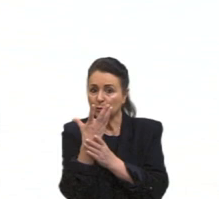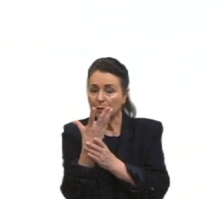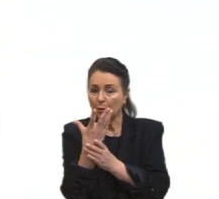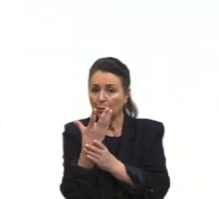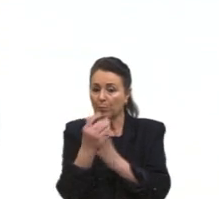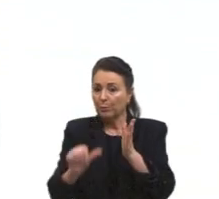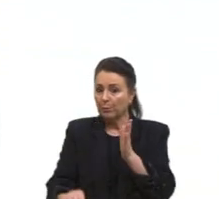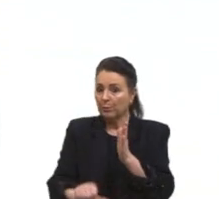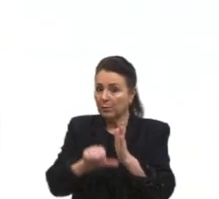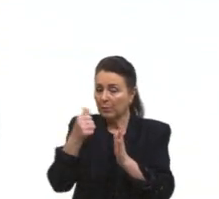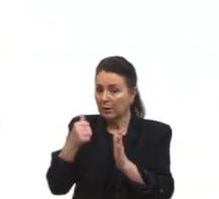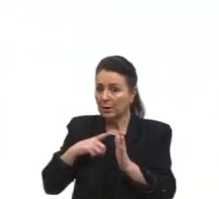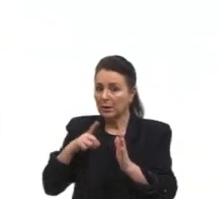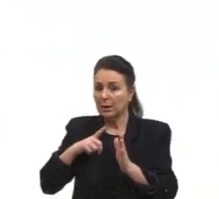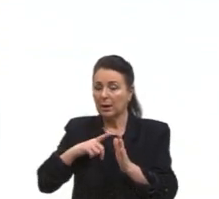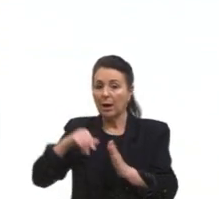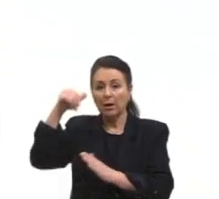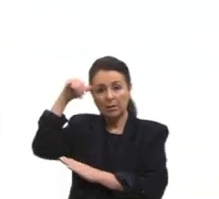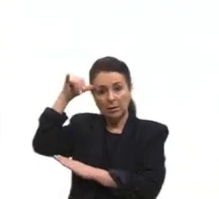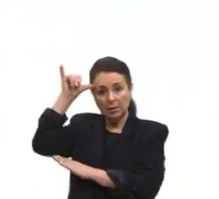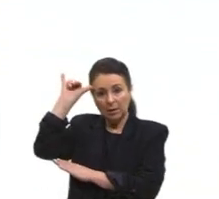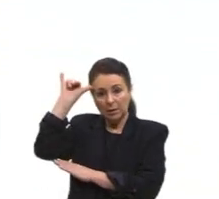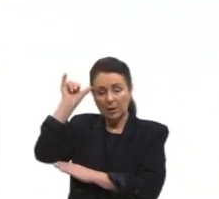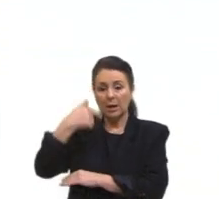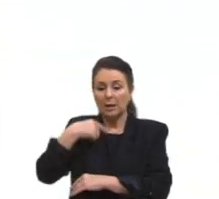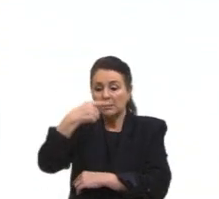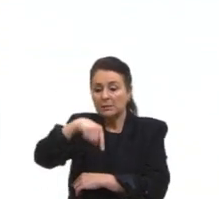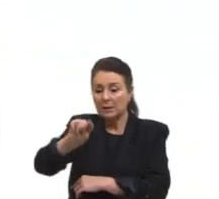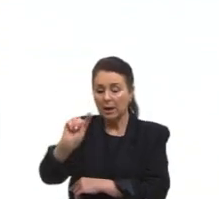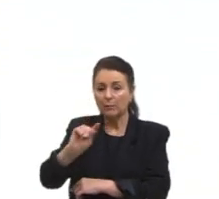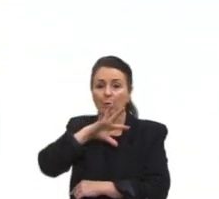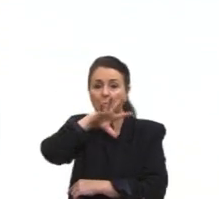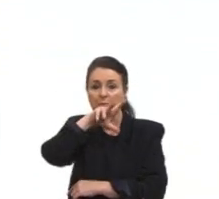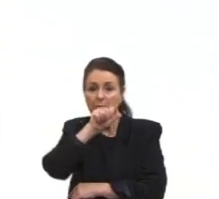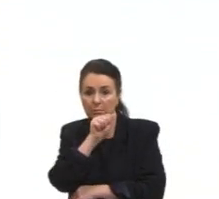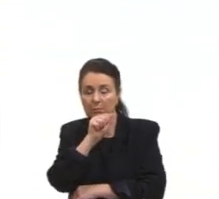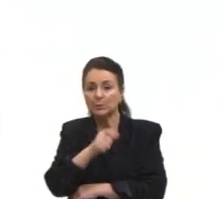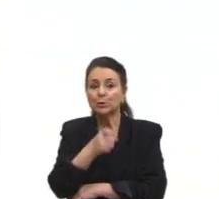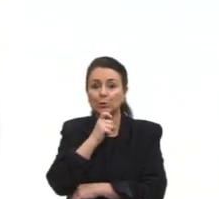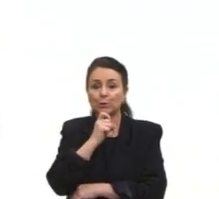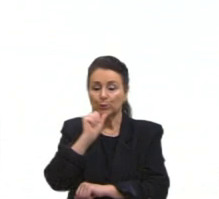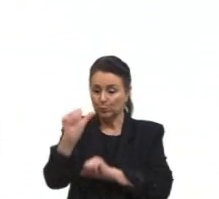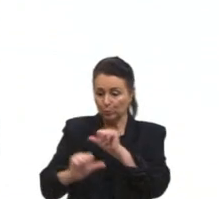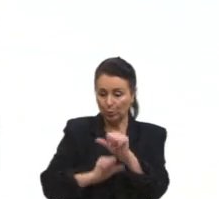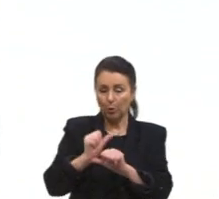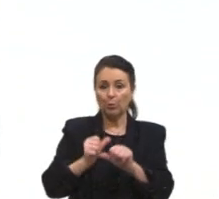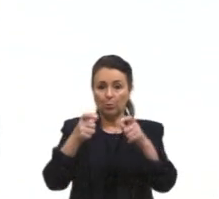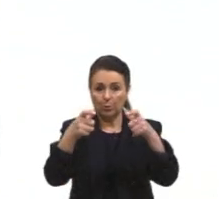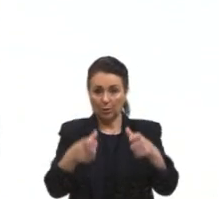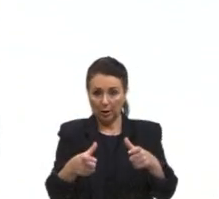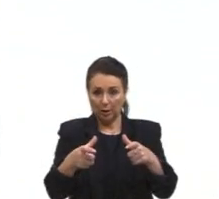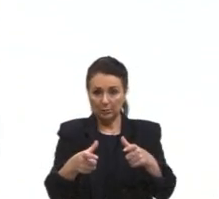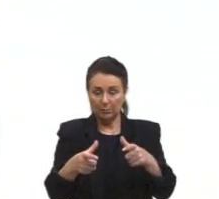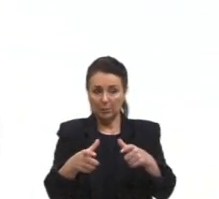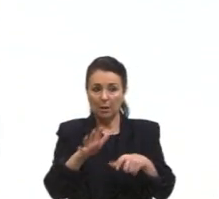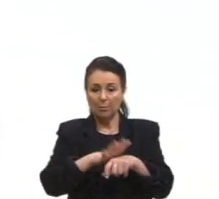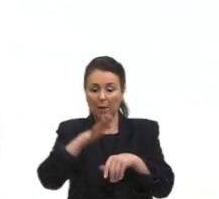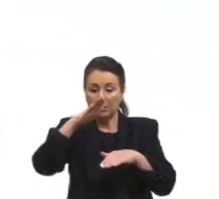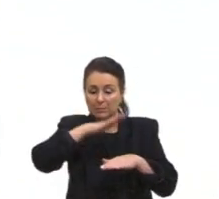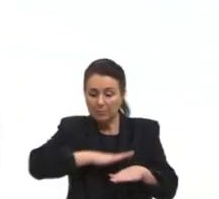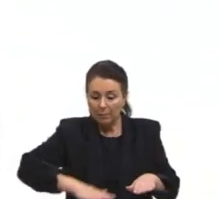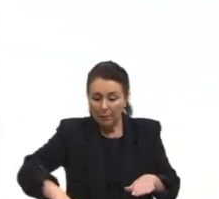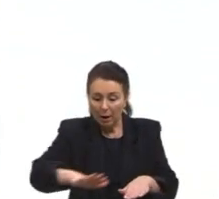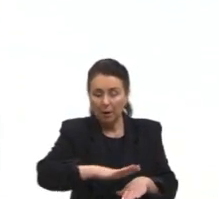né Principalmente a transumancia eles levam os animais no frio para as para os locais mais baixos né